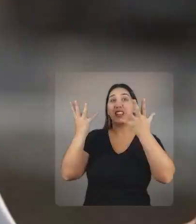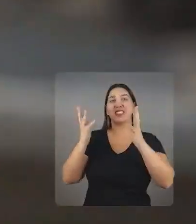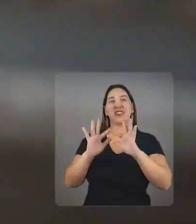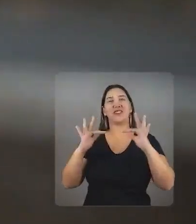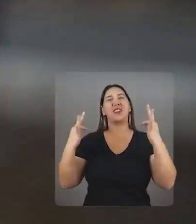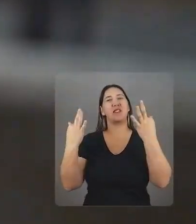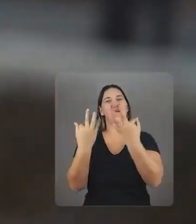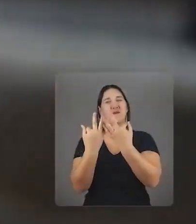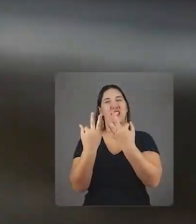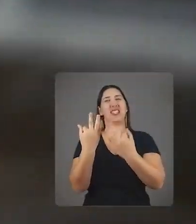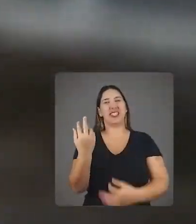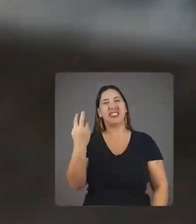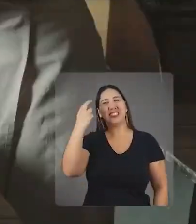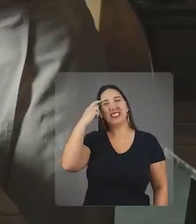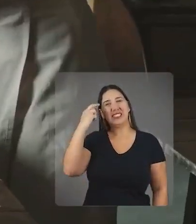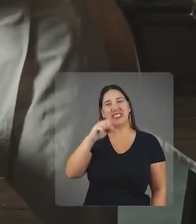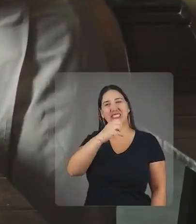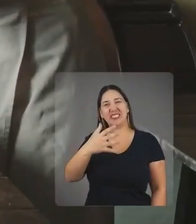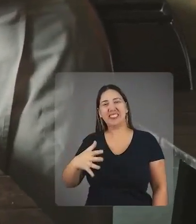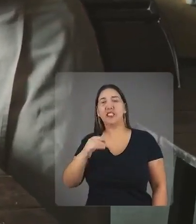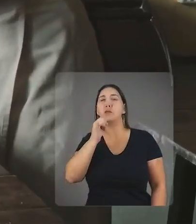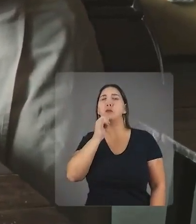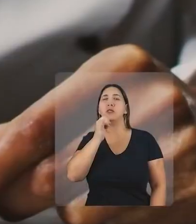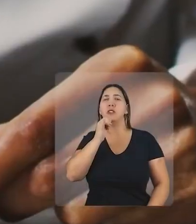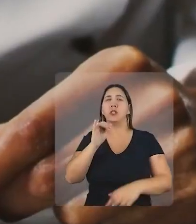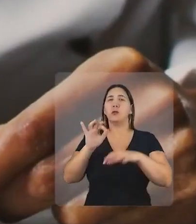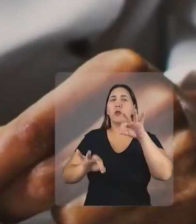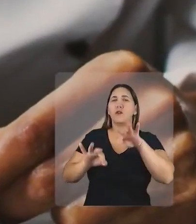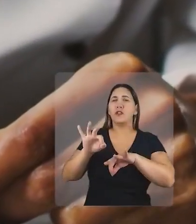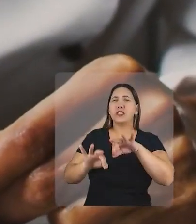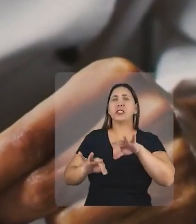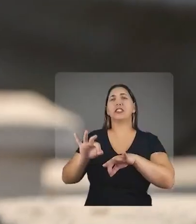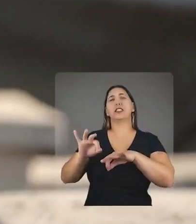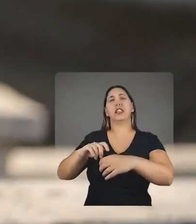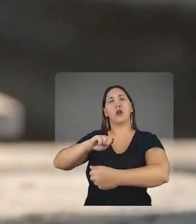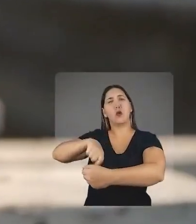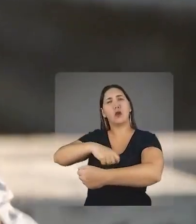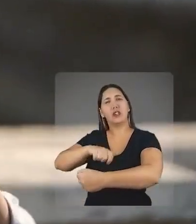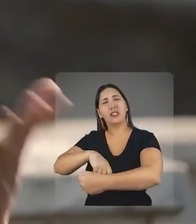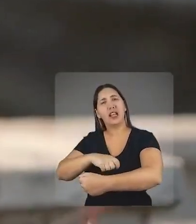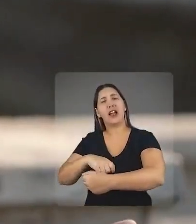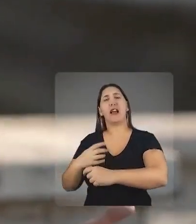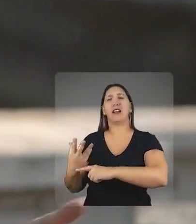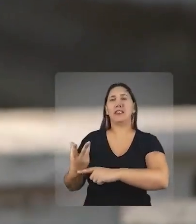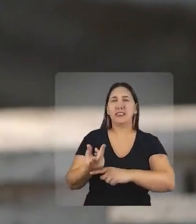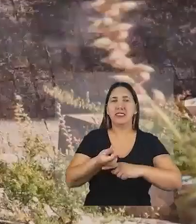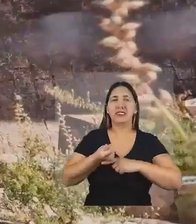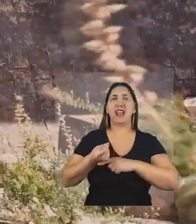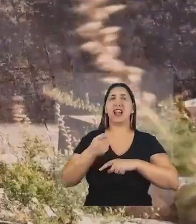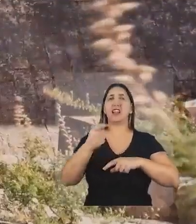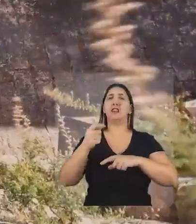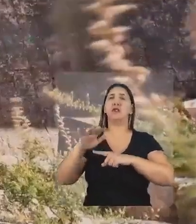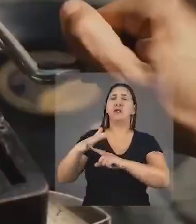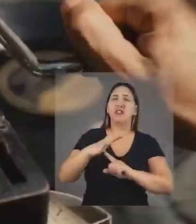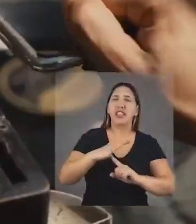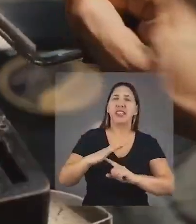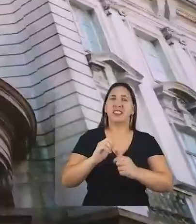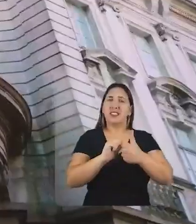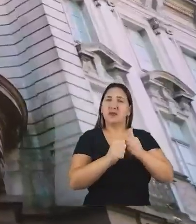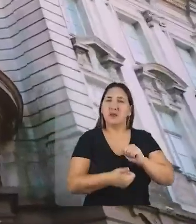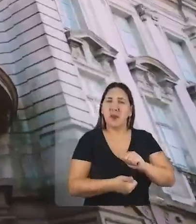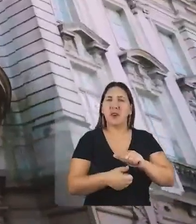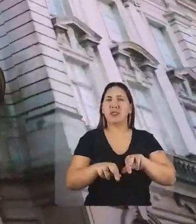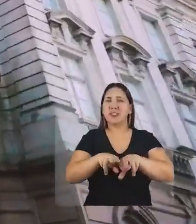com atividades esportivas, de artesanato, culinária, jogos, feiras. Tem